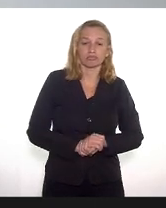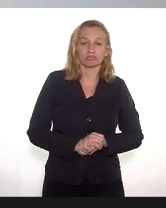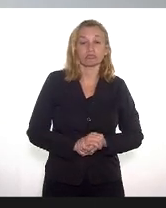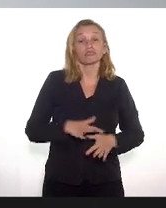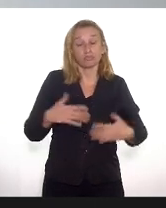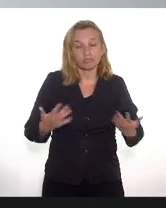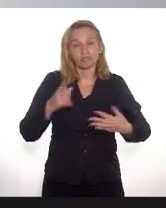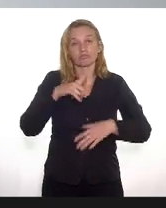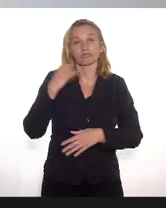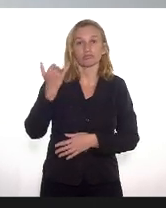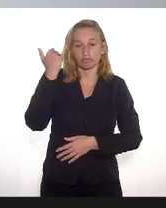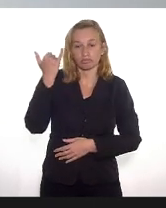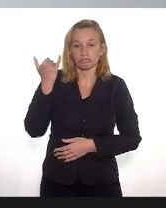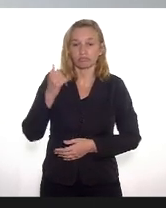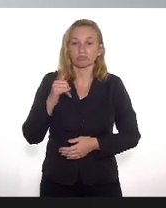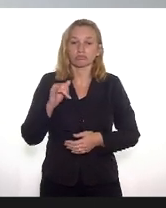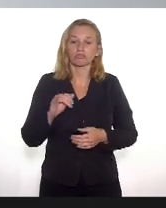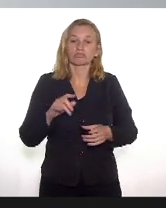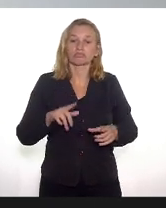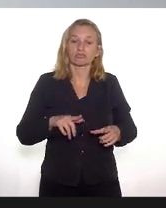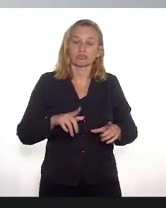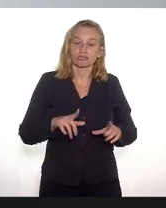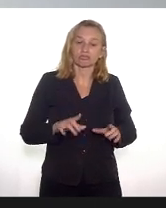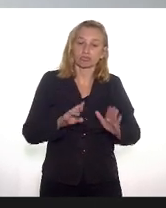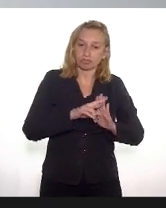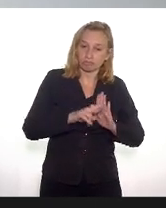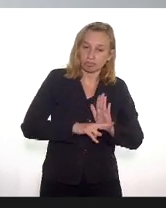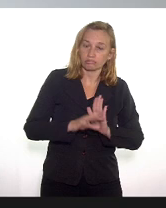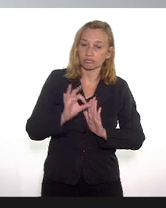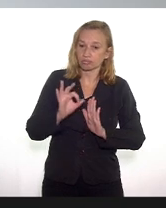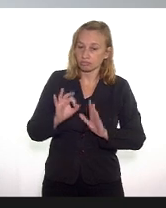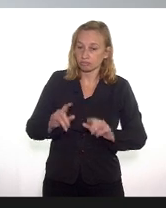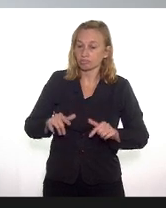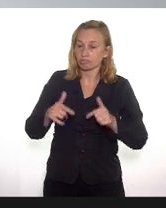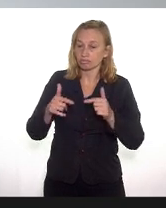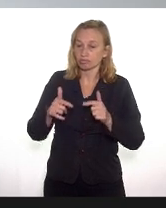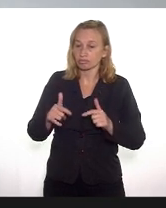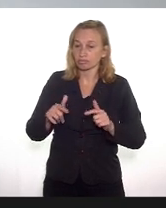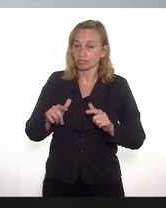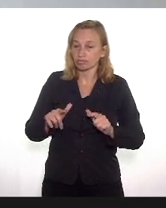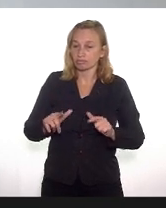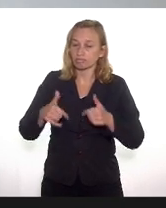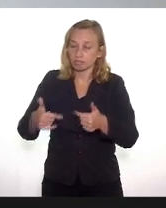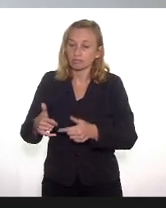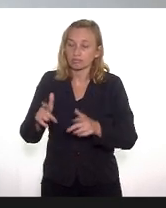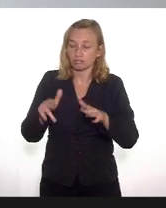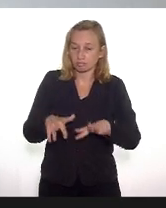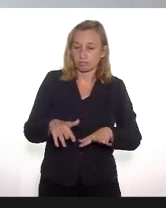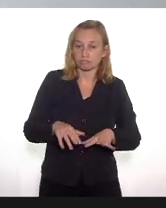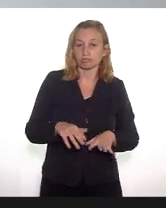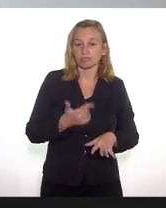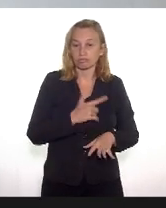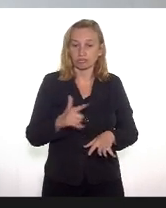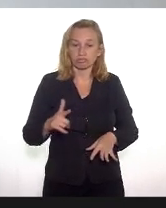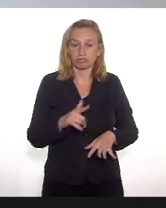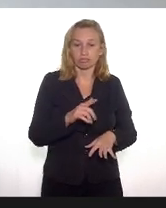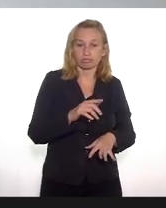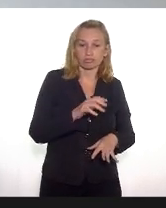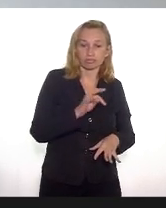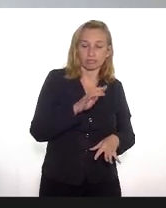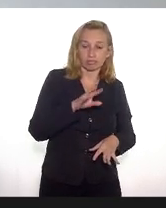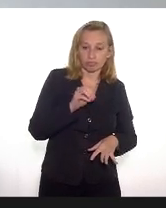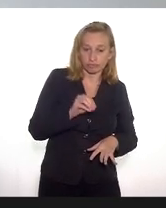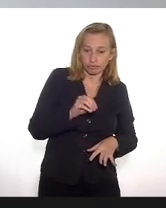Então é muito importante que a gente dê um tratamento diferenciado, porque já que eles não têm digamos assim, os benefícios que os servidores